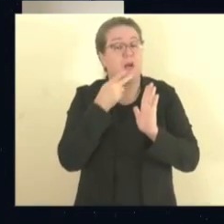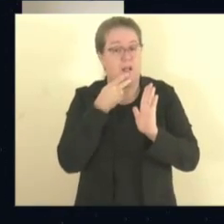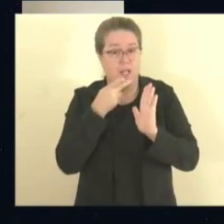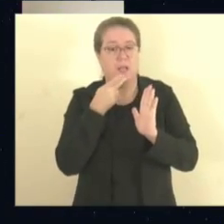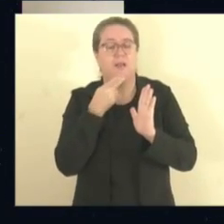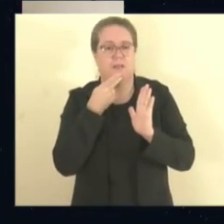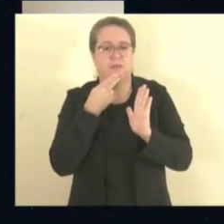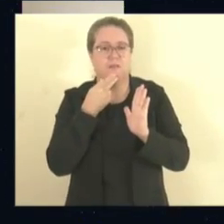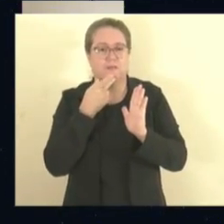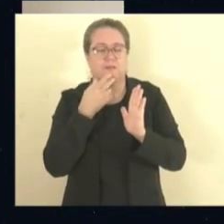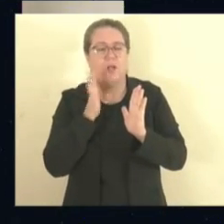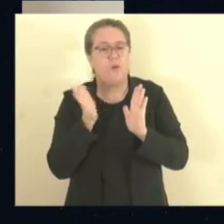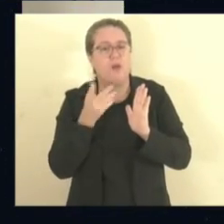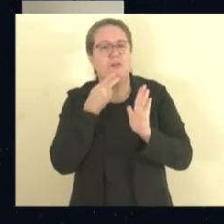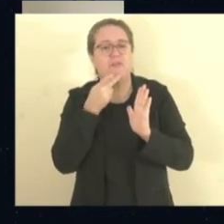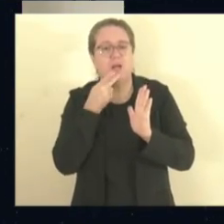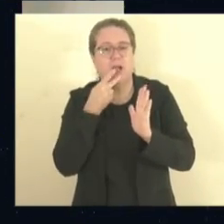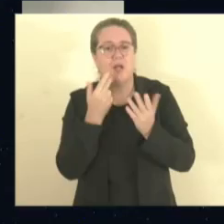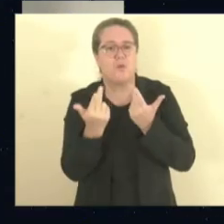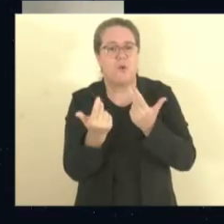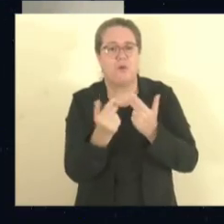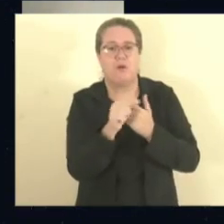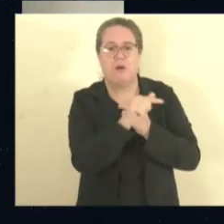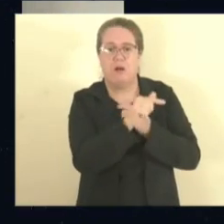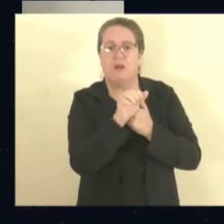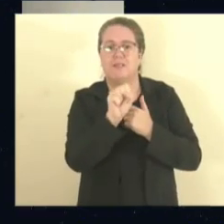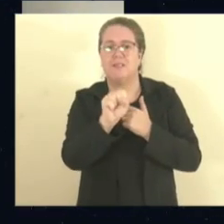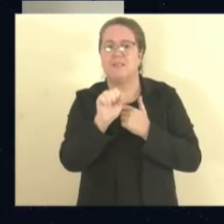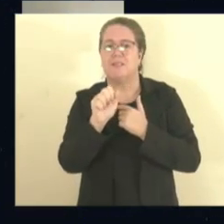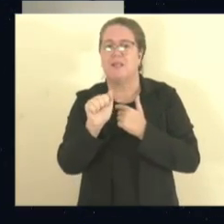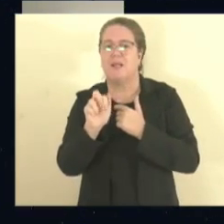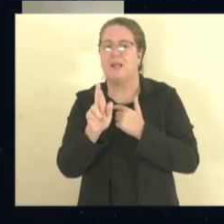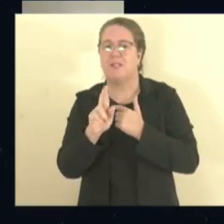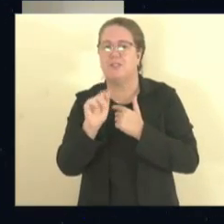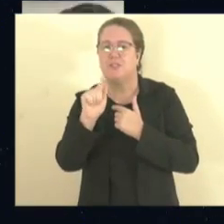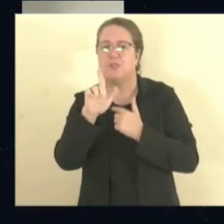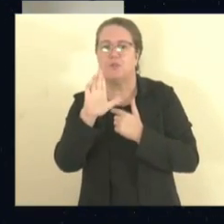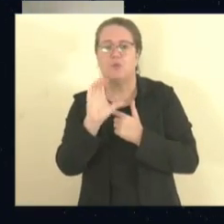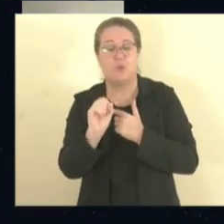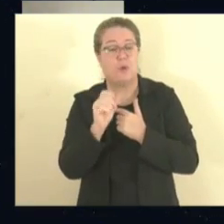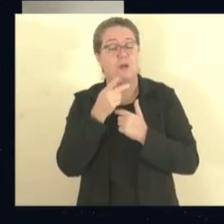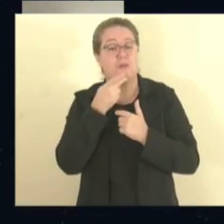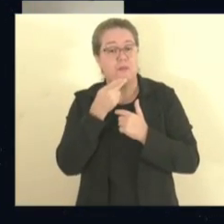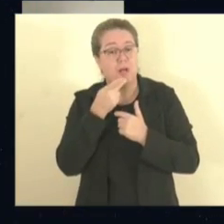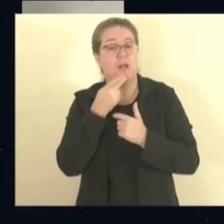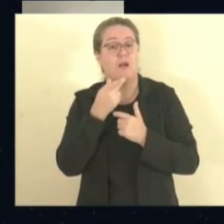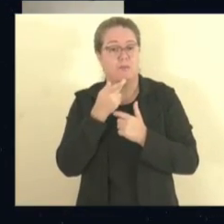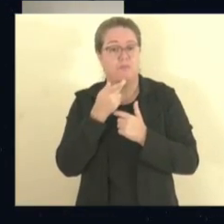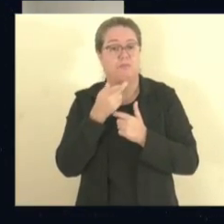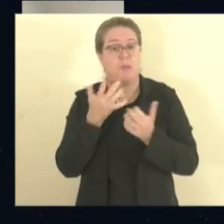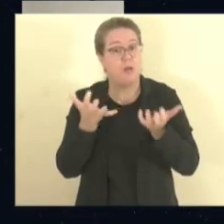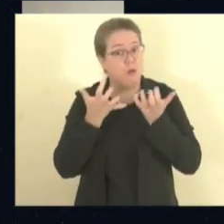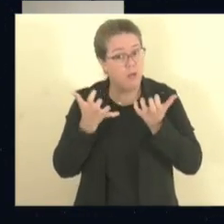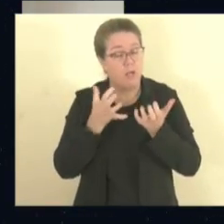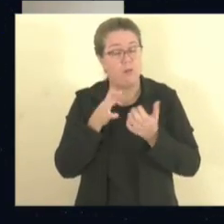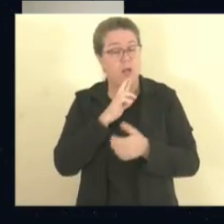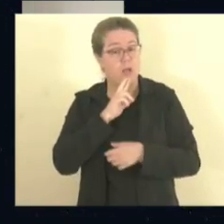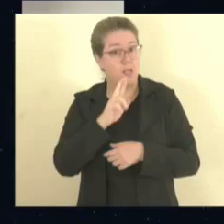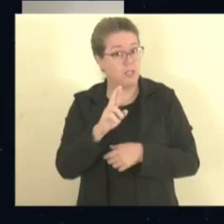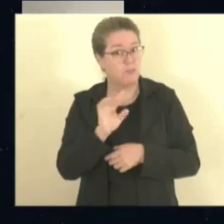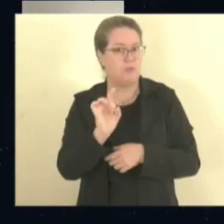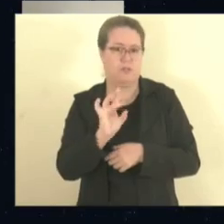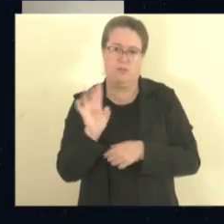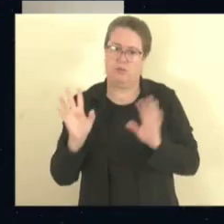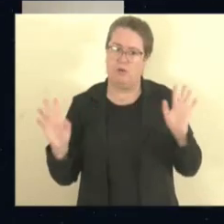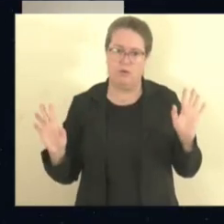Serginho Meneghelli. Eu estou respondendo. Se o deputado Sérgio Meneghelli falar de novo o meu nome, eu vou falar de novo, deputado Mazinho. Eu quero responder apenas. Quero falar o